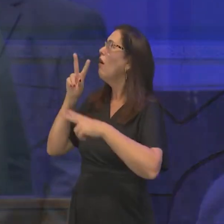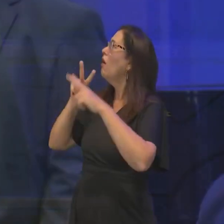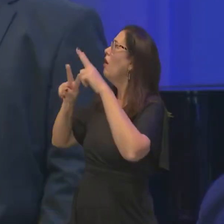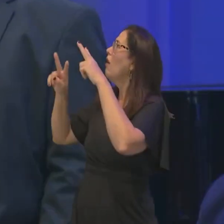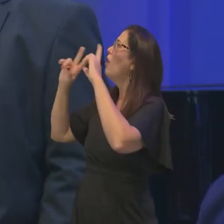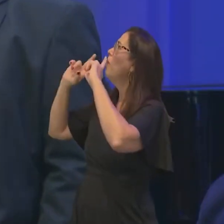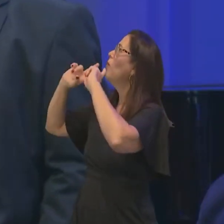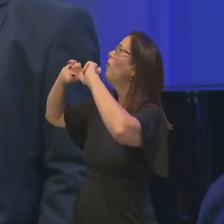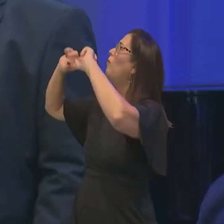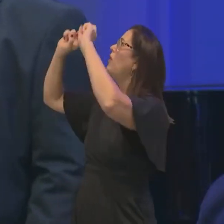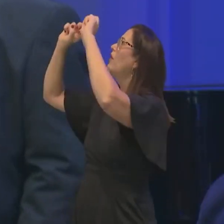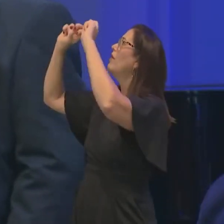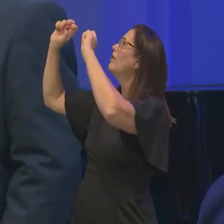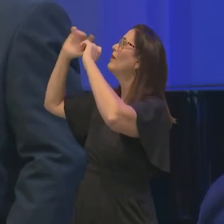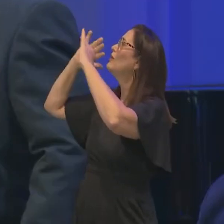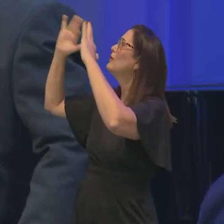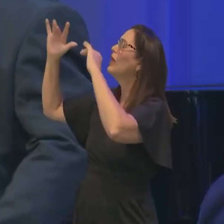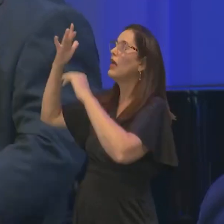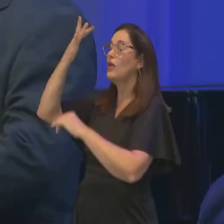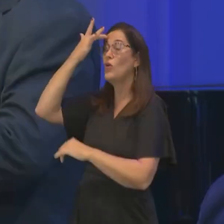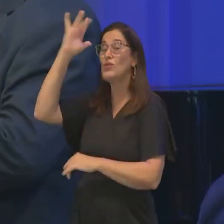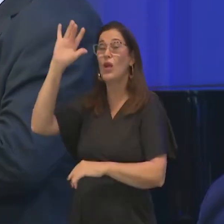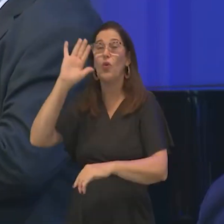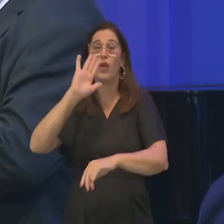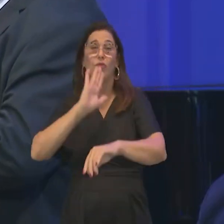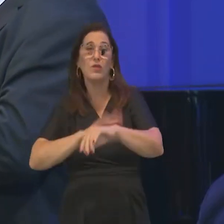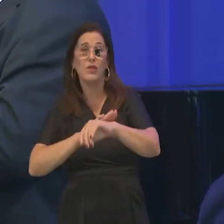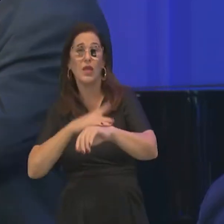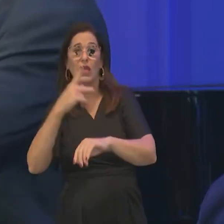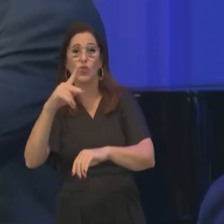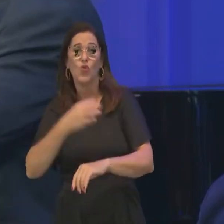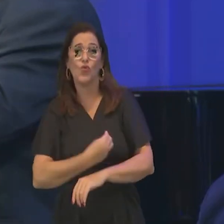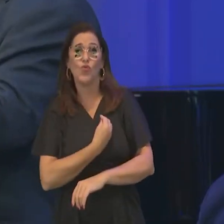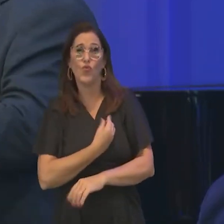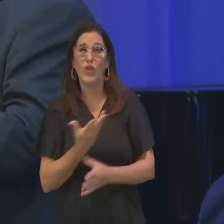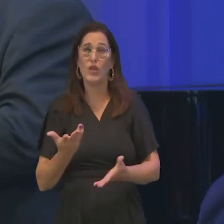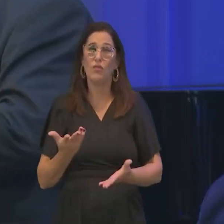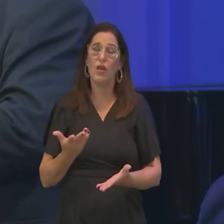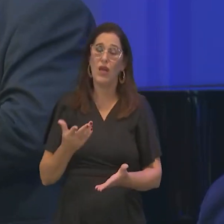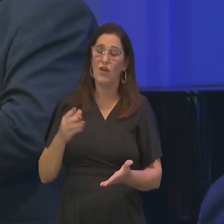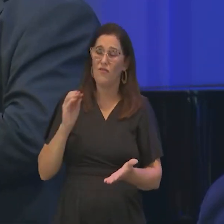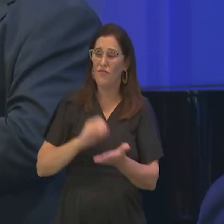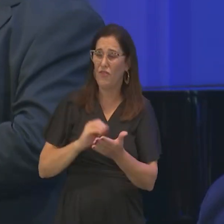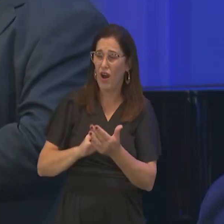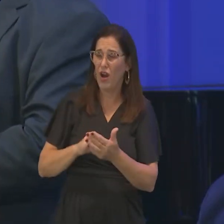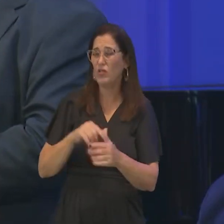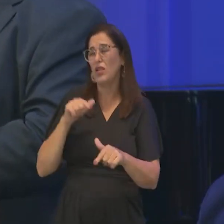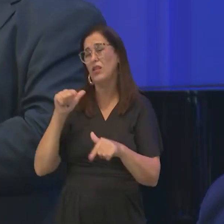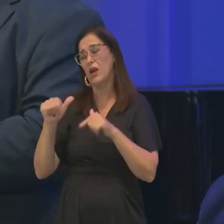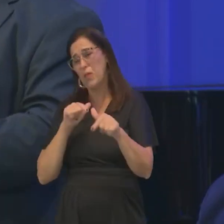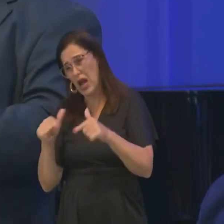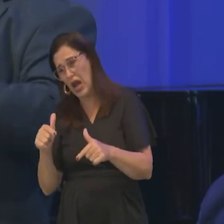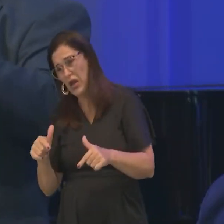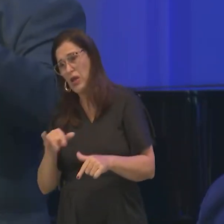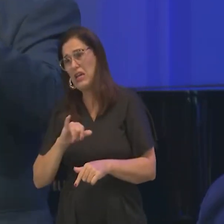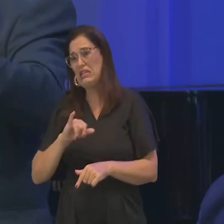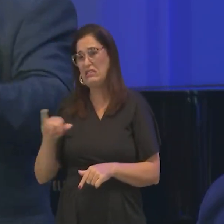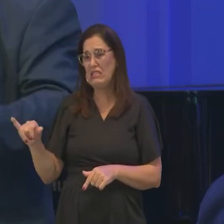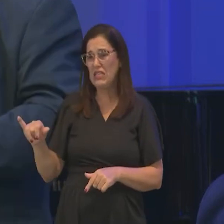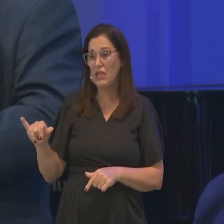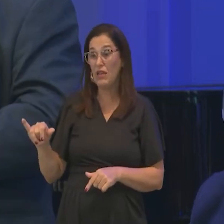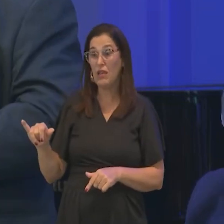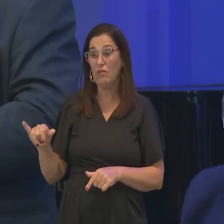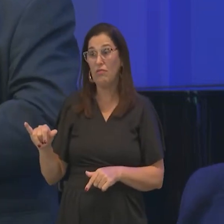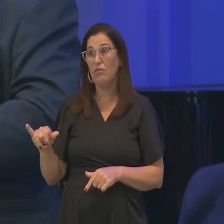Deus. Eu não sei o que você está passando neste momento da sua vida, não sei se o desemprego bateu a sua porta, não sei se a